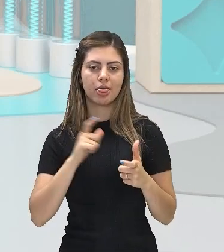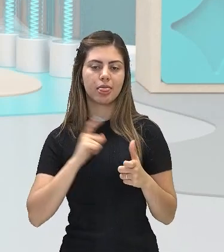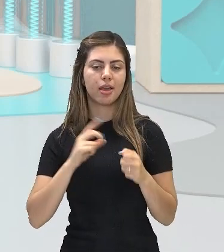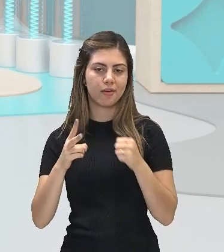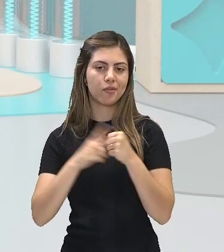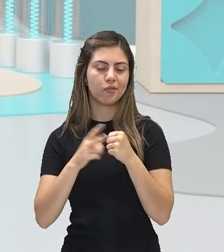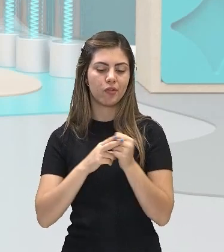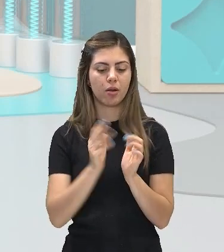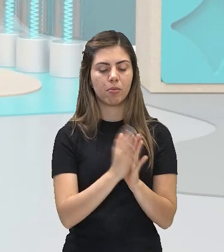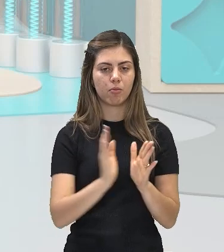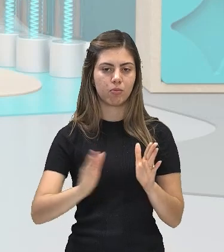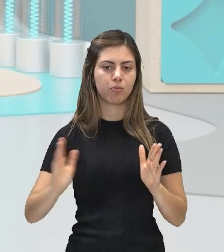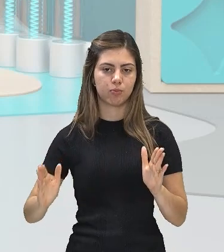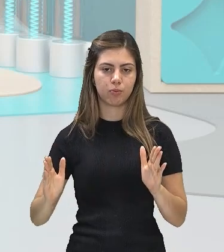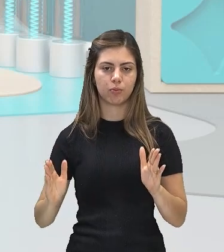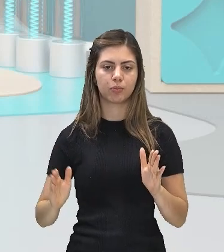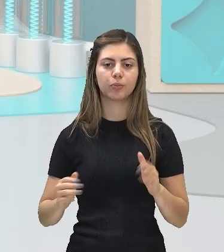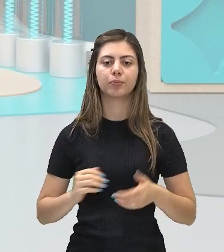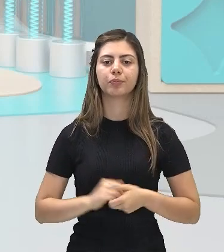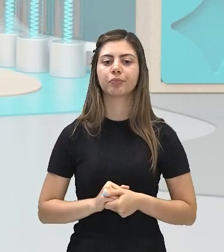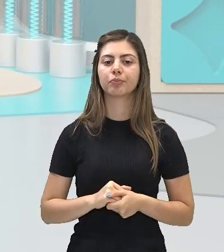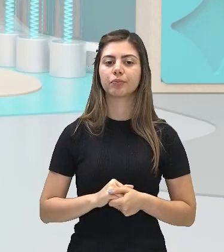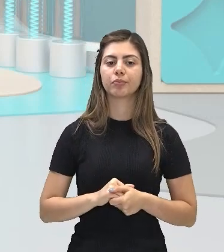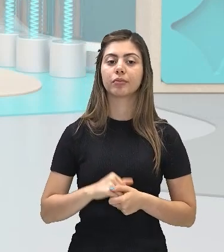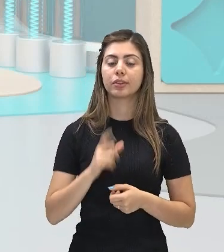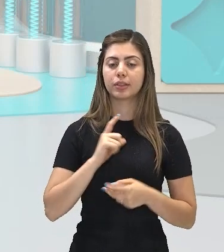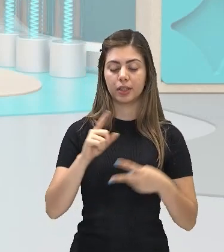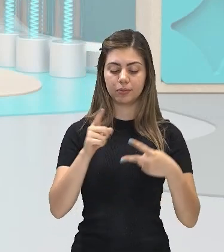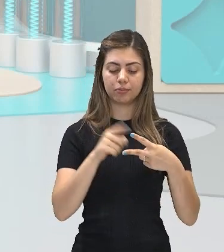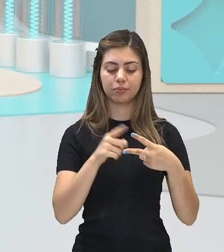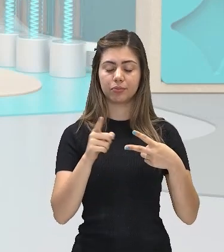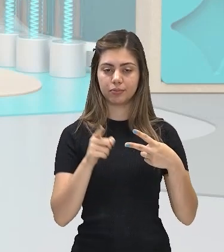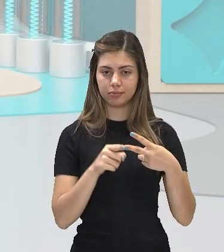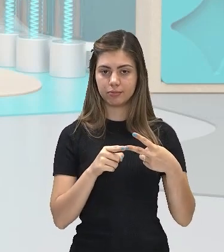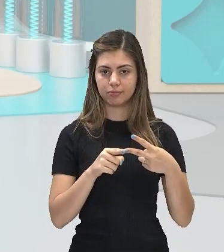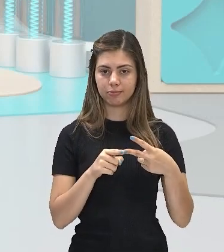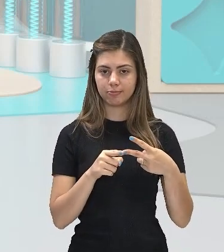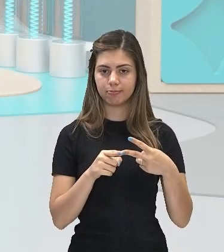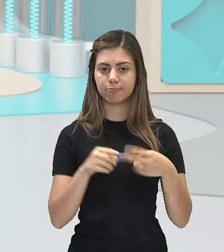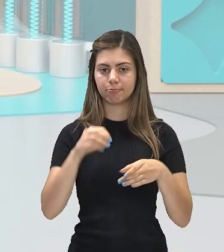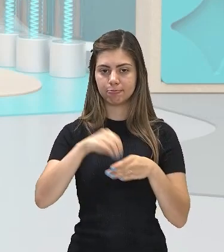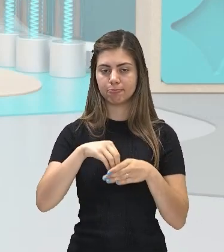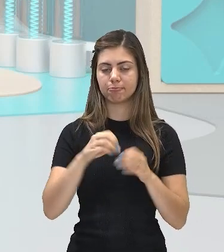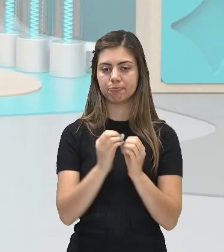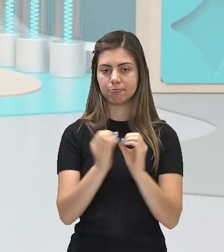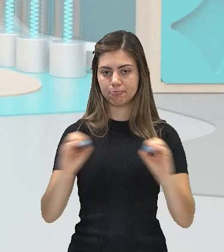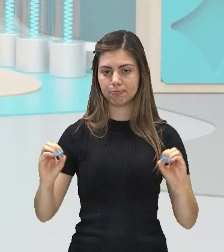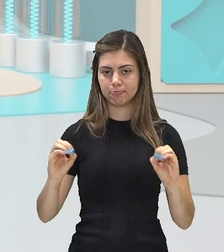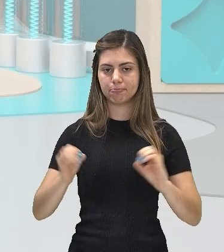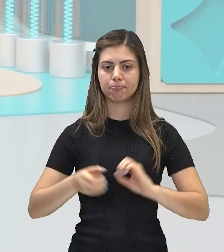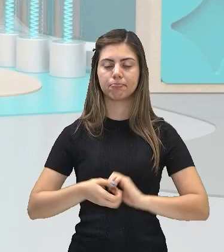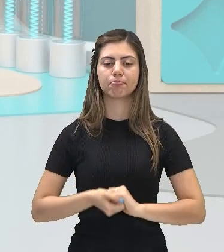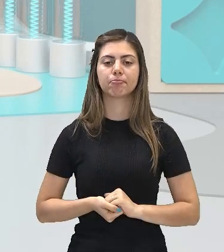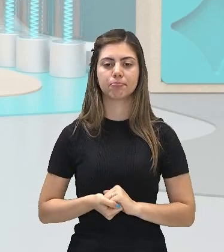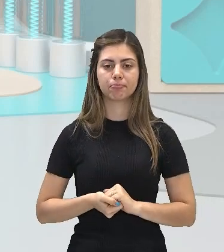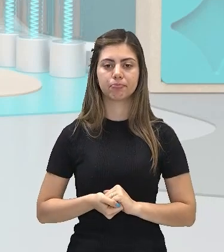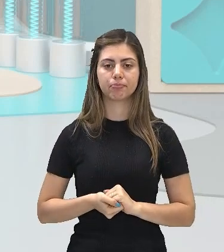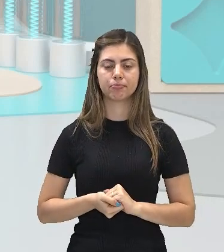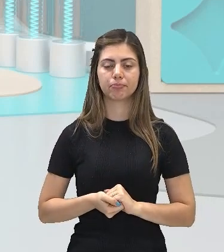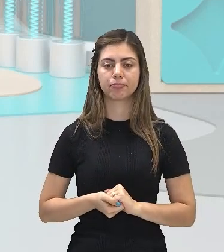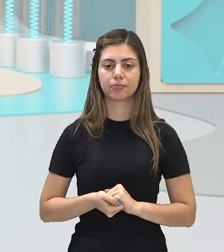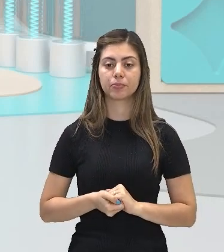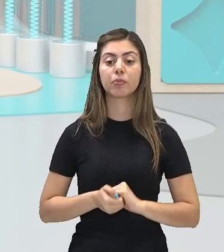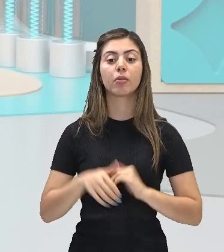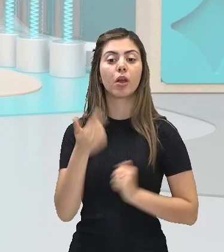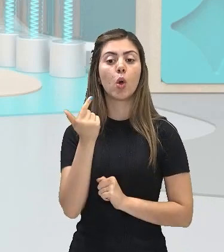por organização, que é um sintagma nominal e o sintagma verbal, tá? Um outro nome que